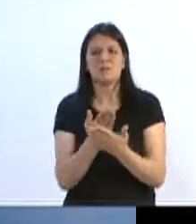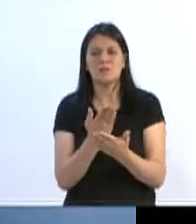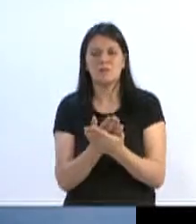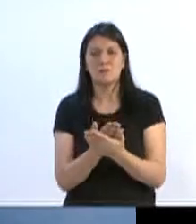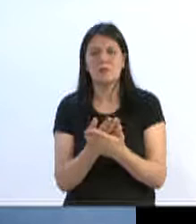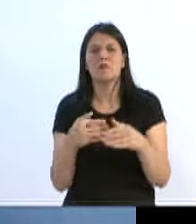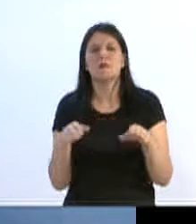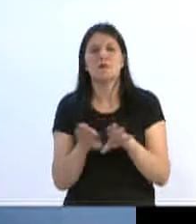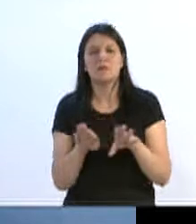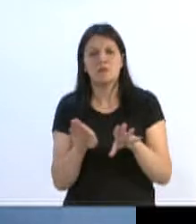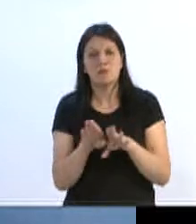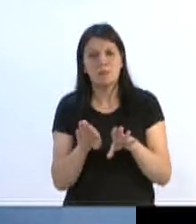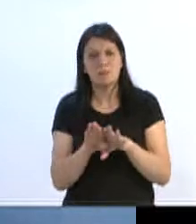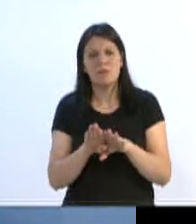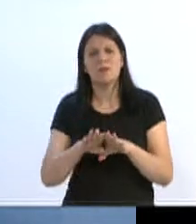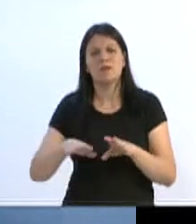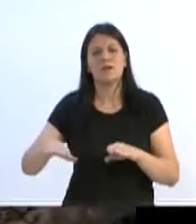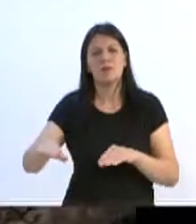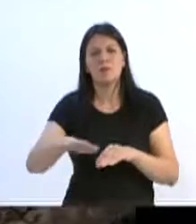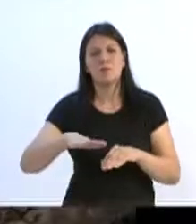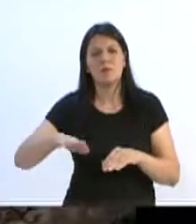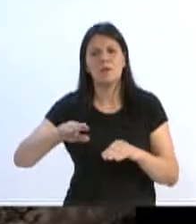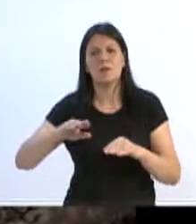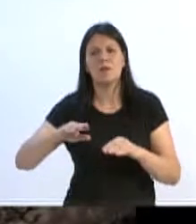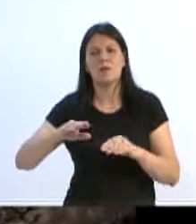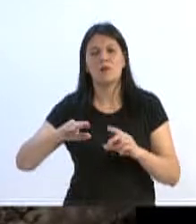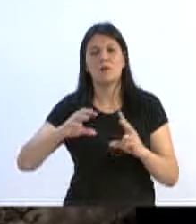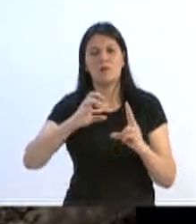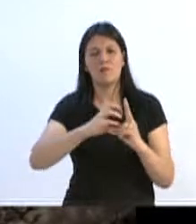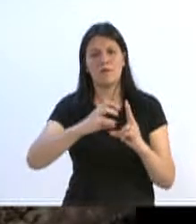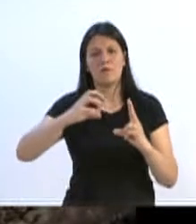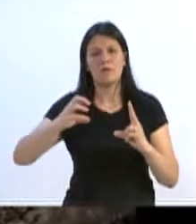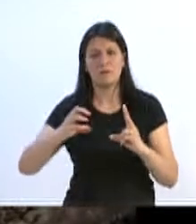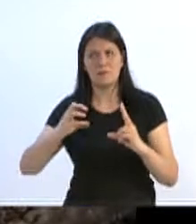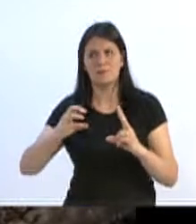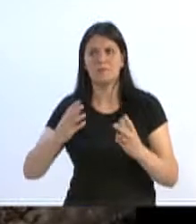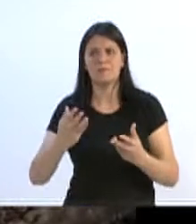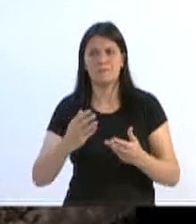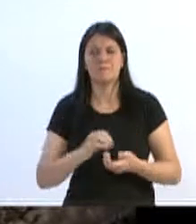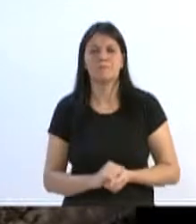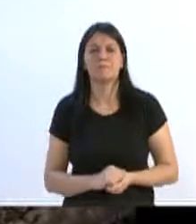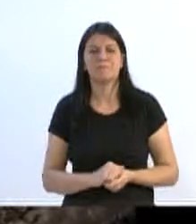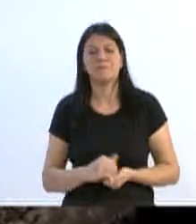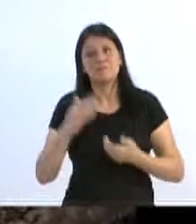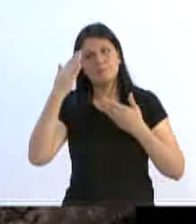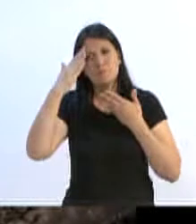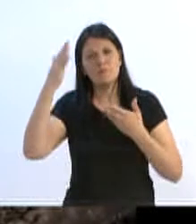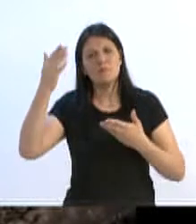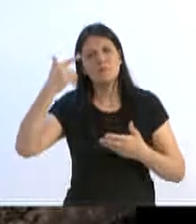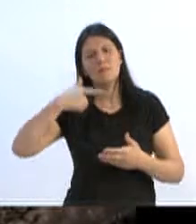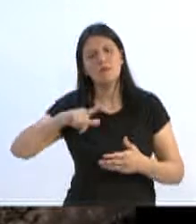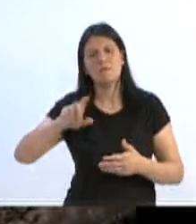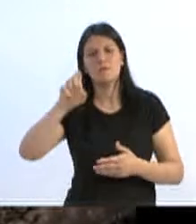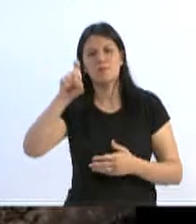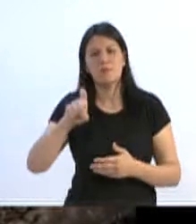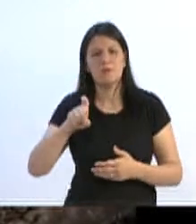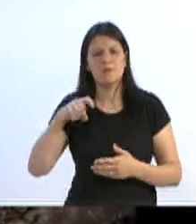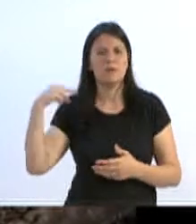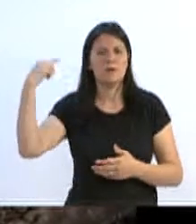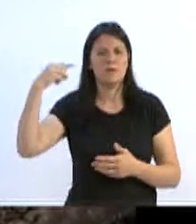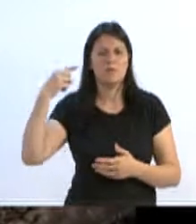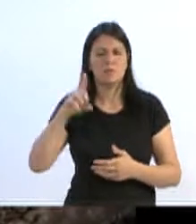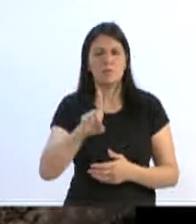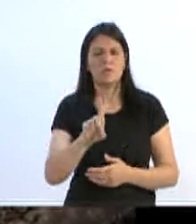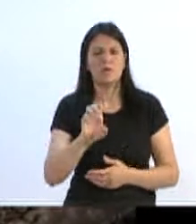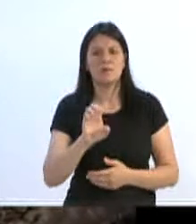comunidade do bairro velha grande onde também necessita é locado atualmente o serviço lá agradecer mais uma vez o nosso e deputado federal décio lima pela emenda